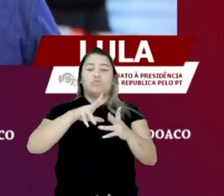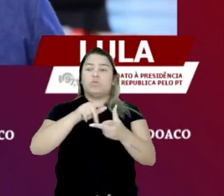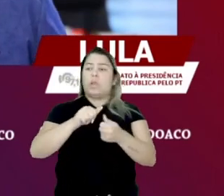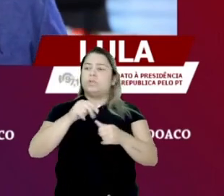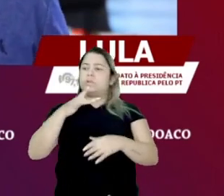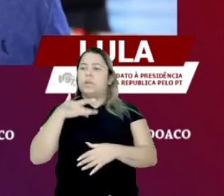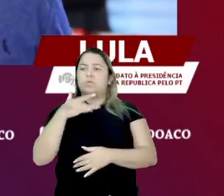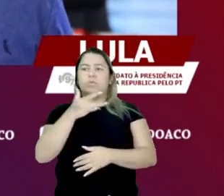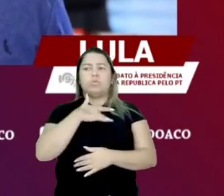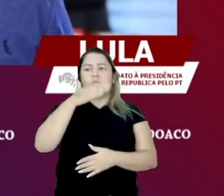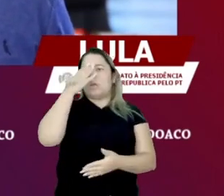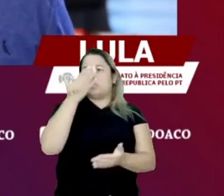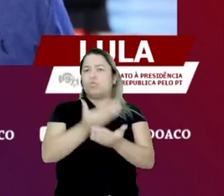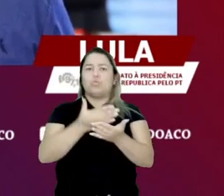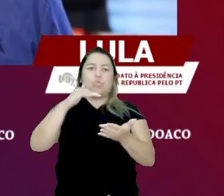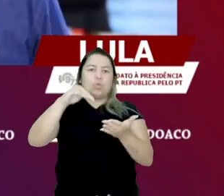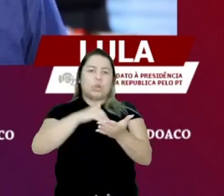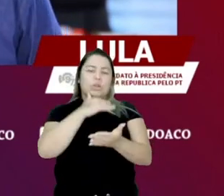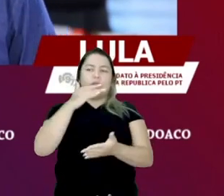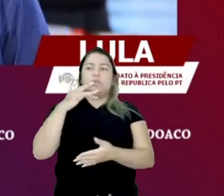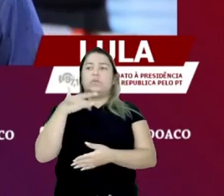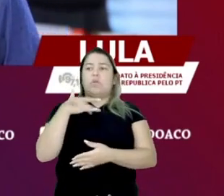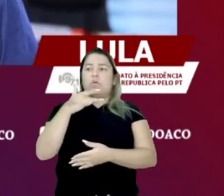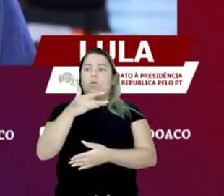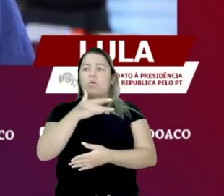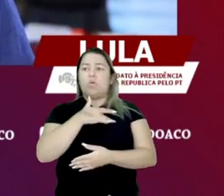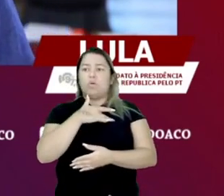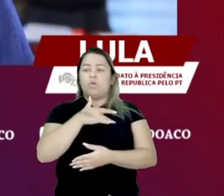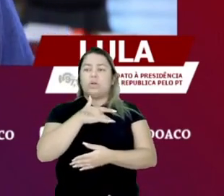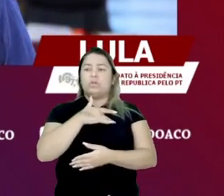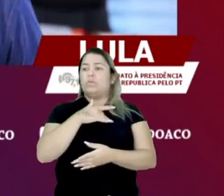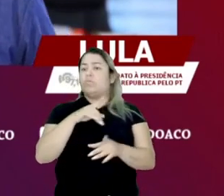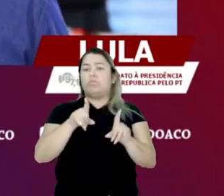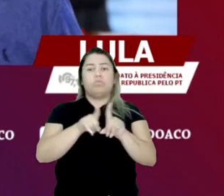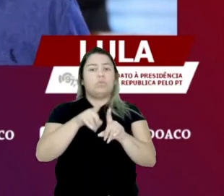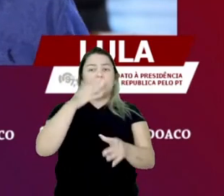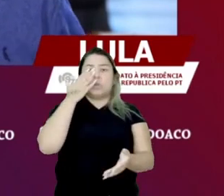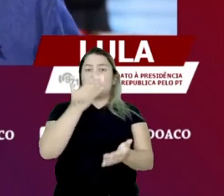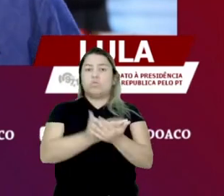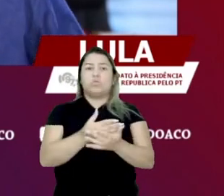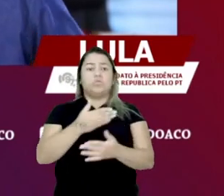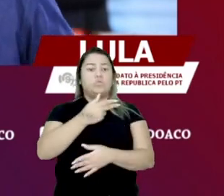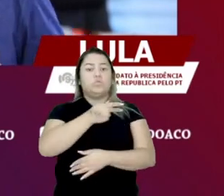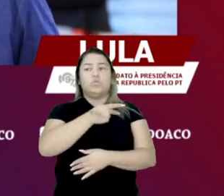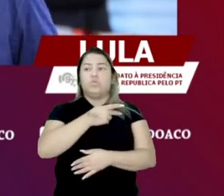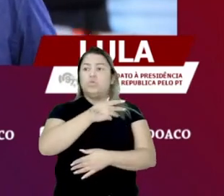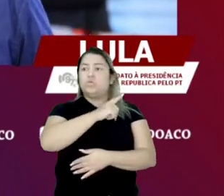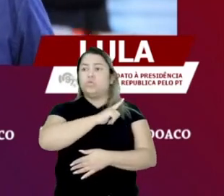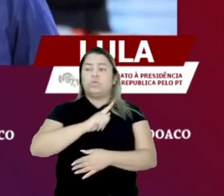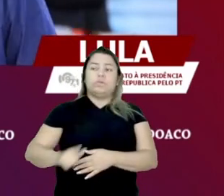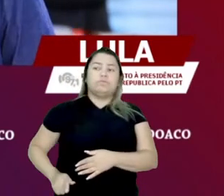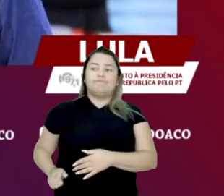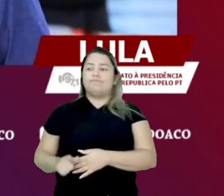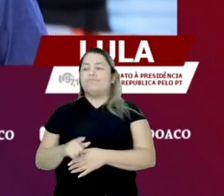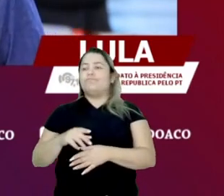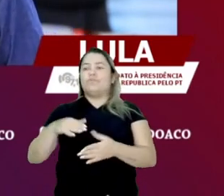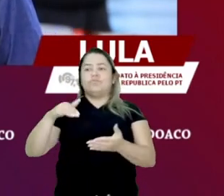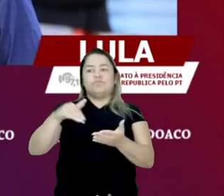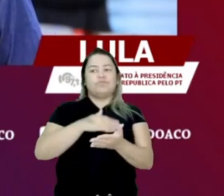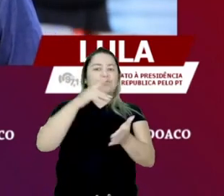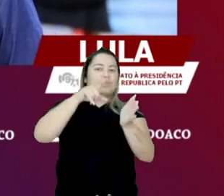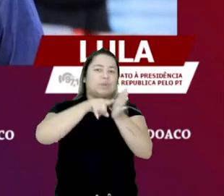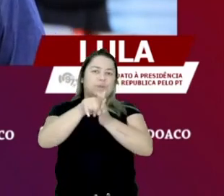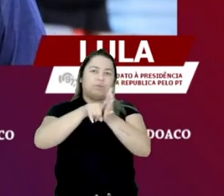do Instituto Butantan, nos pesquisadores da Fiocruz. Ou seja, um presidente que negou praticamente, até hoje ele